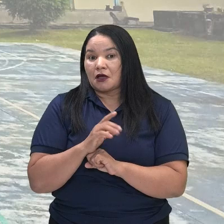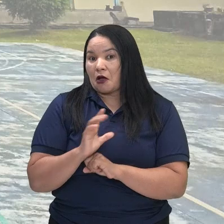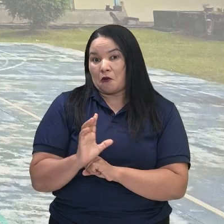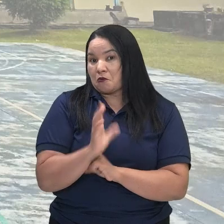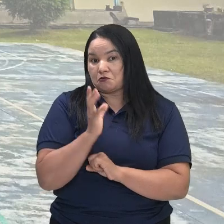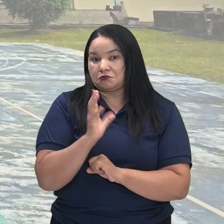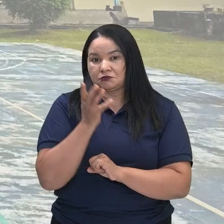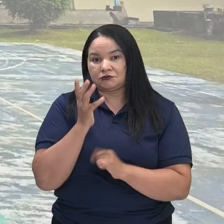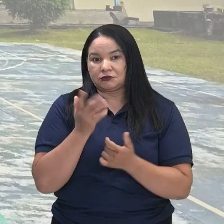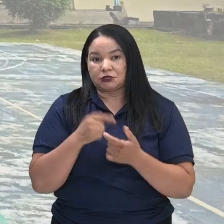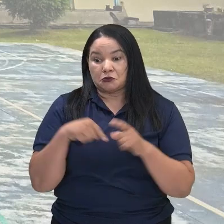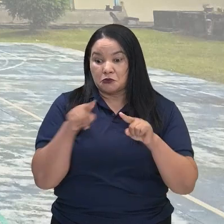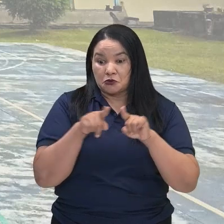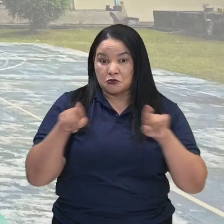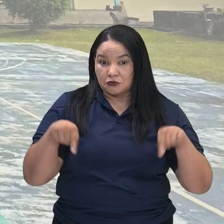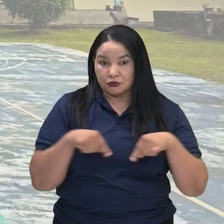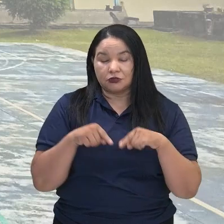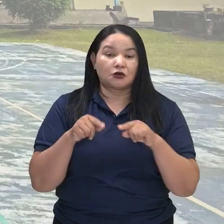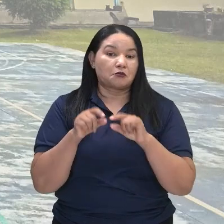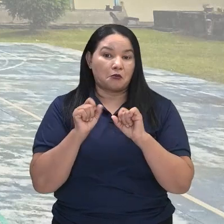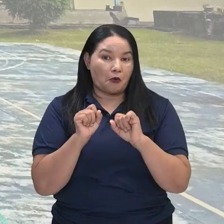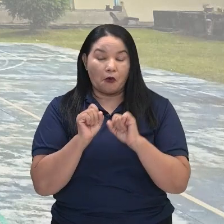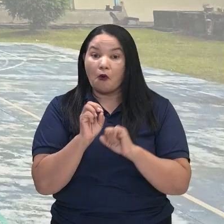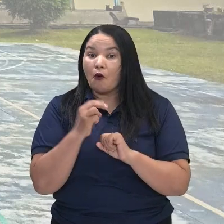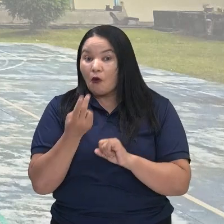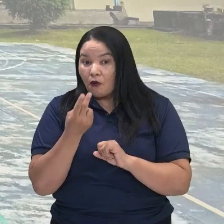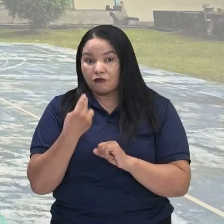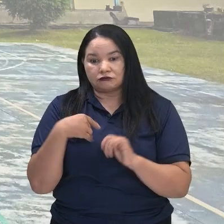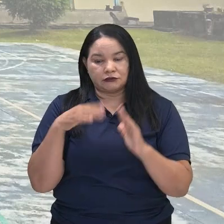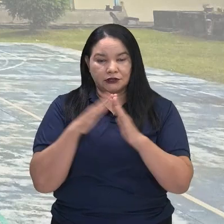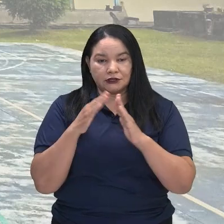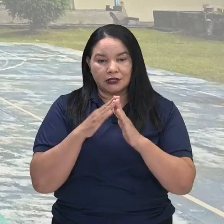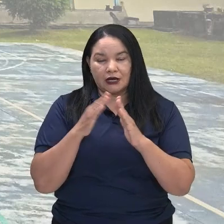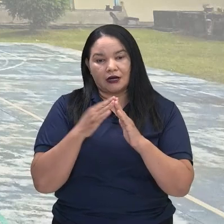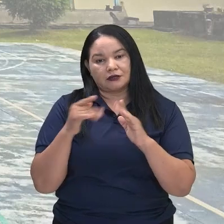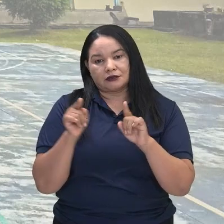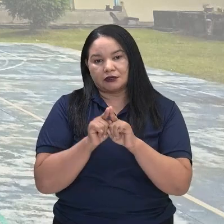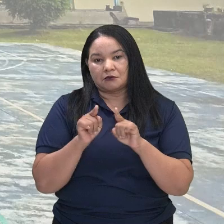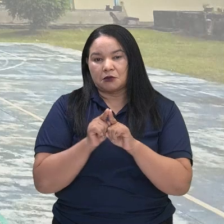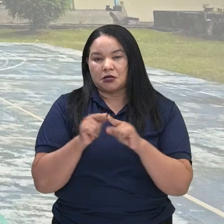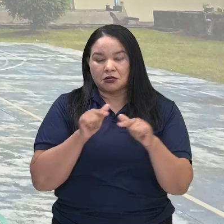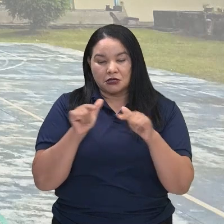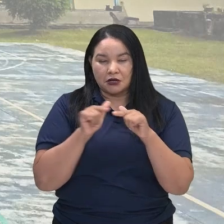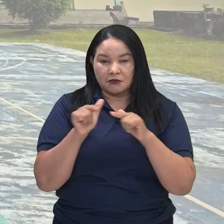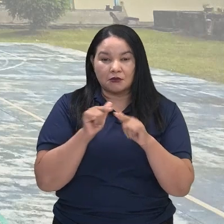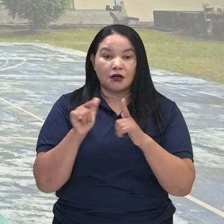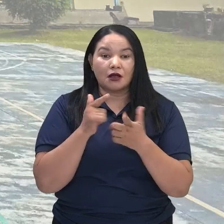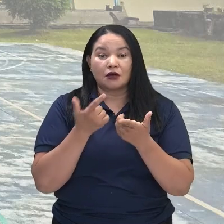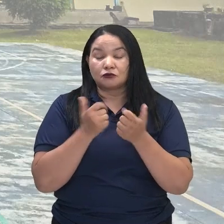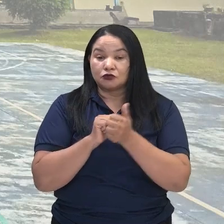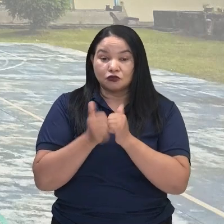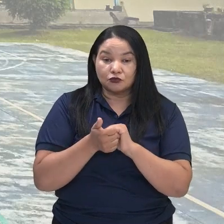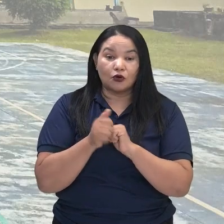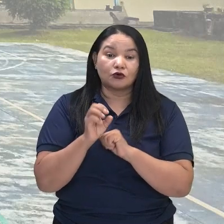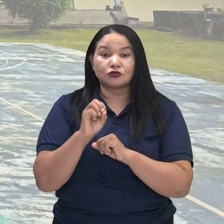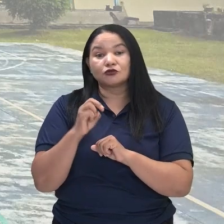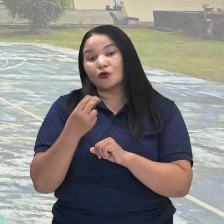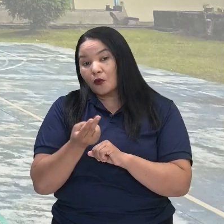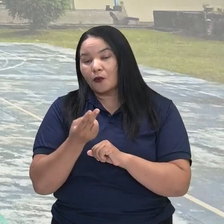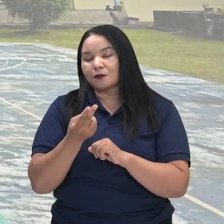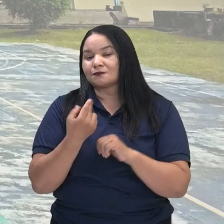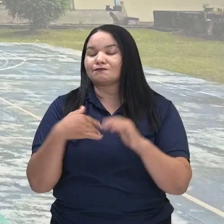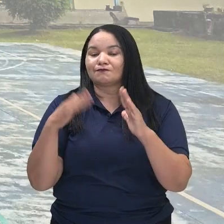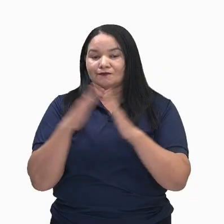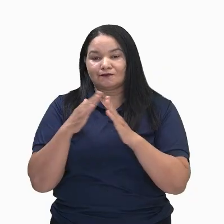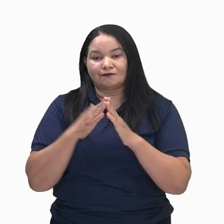nesse espaço onde eu estou, como em casa também, tanto nas atividades esportivas quanto em